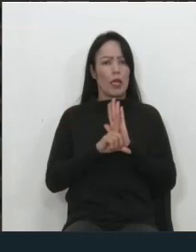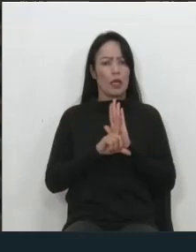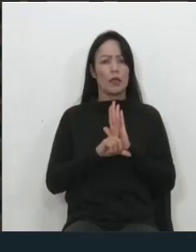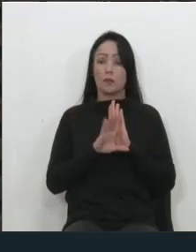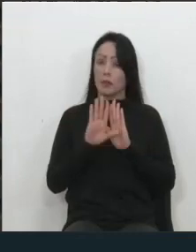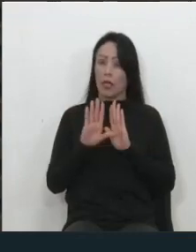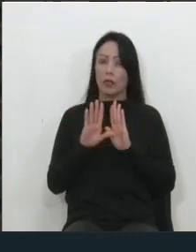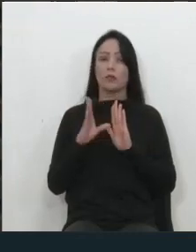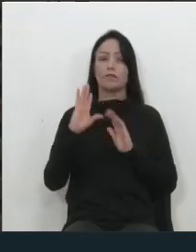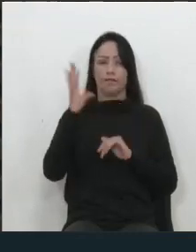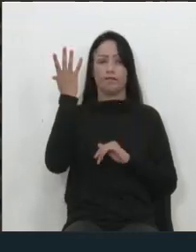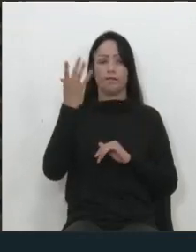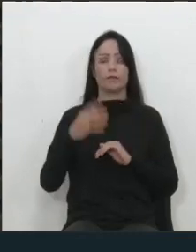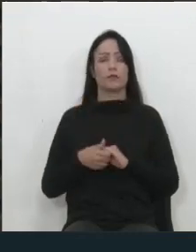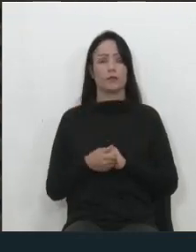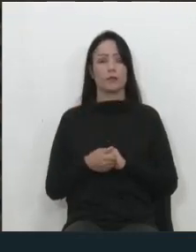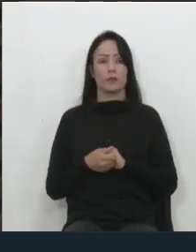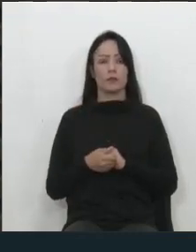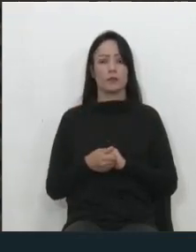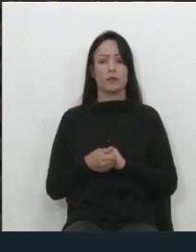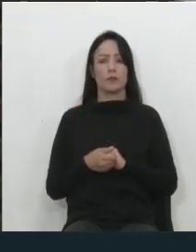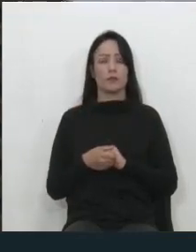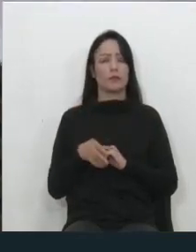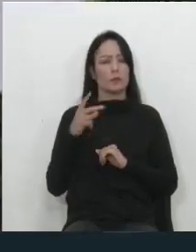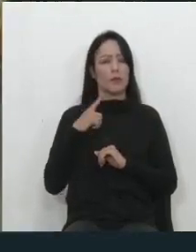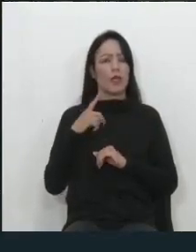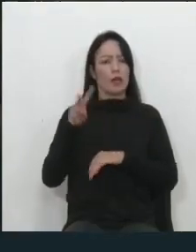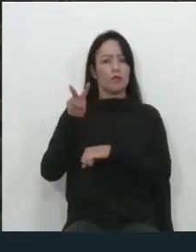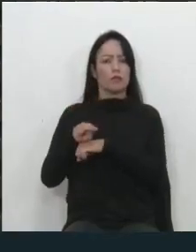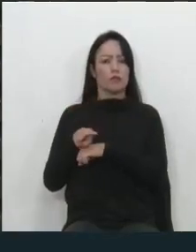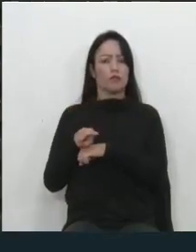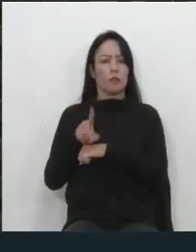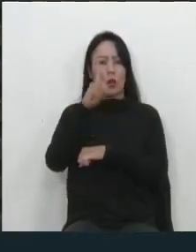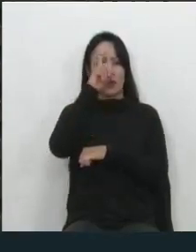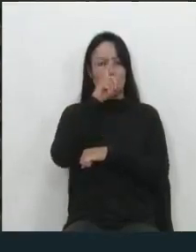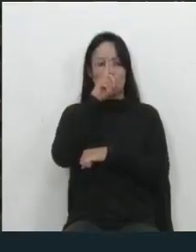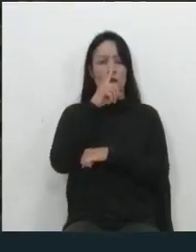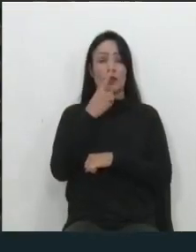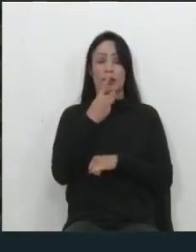né? As internações aumentaram 34% ao mesmo tempo que